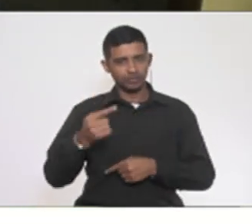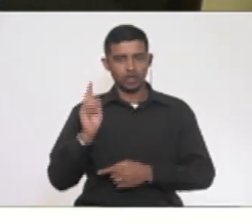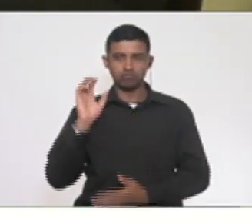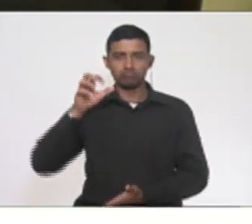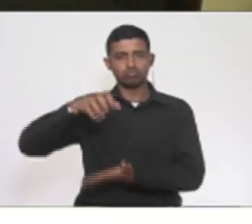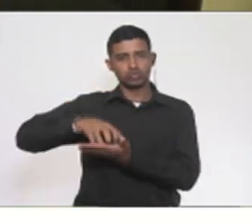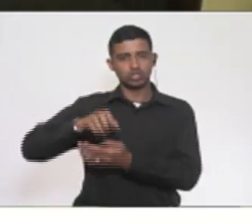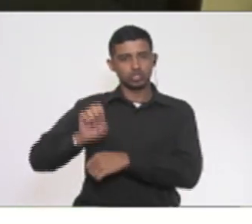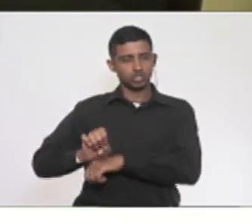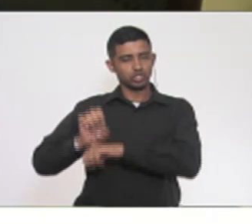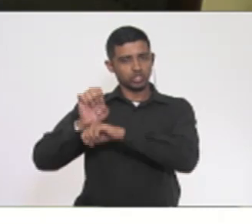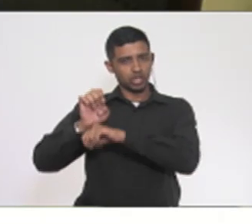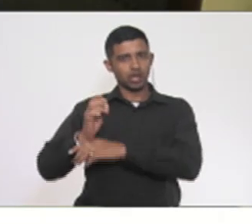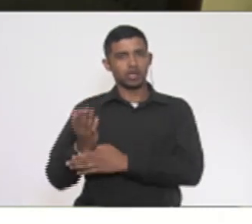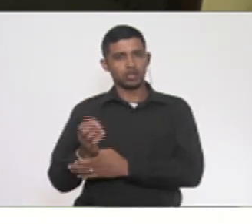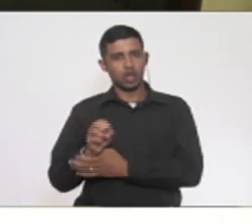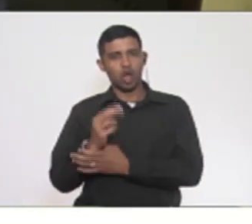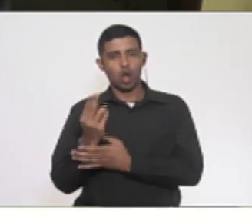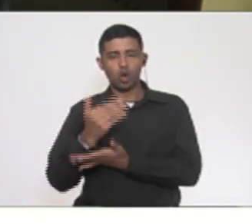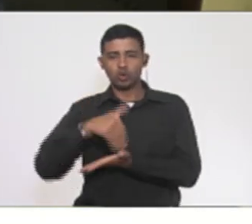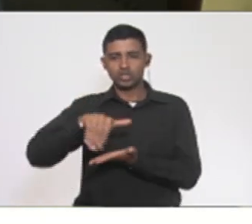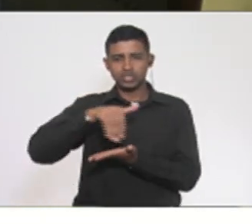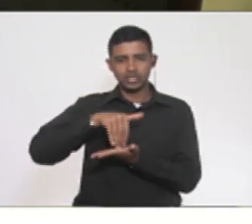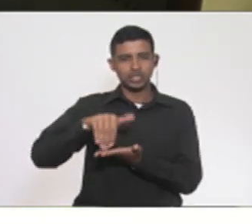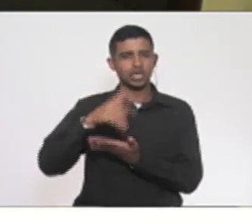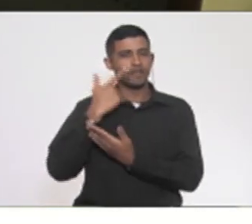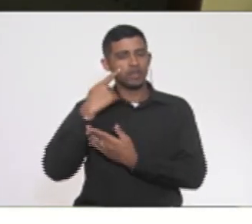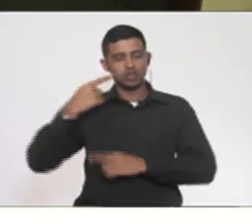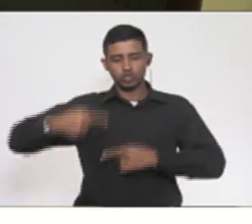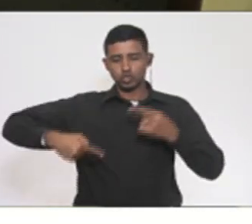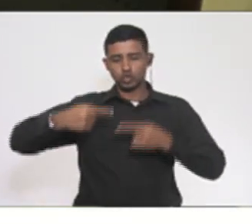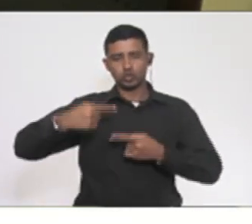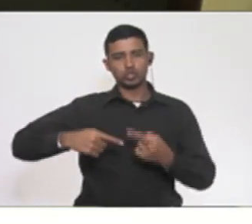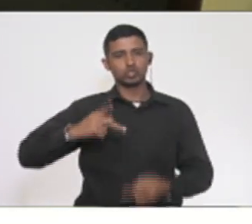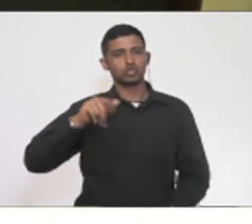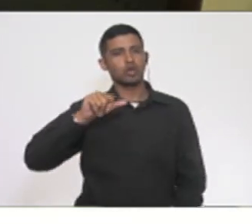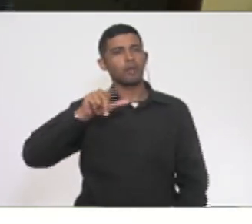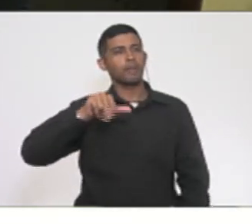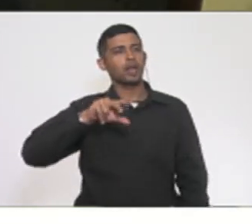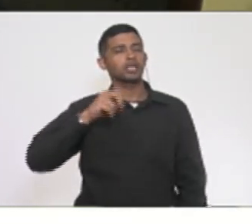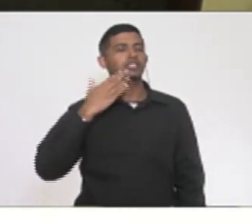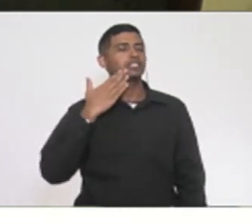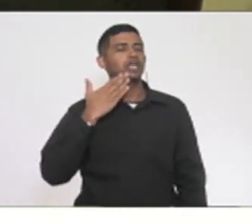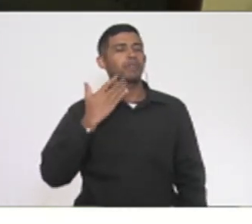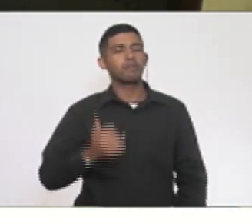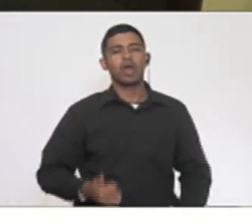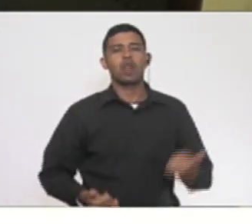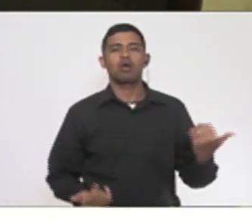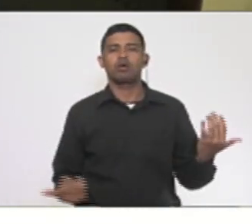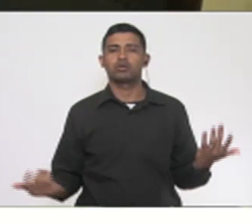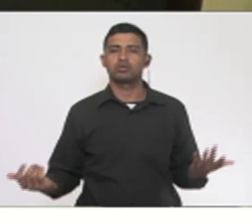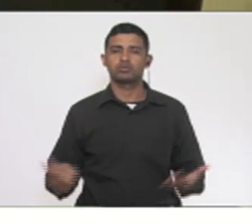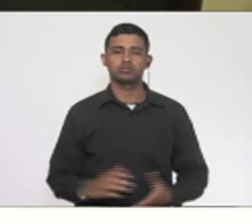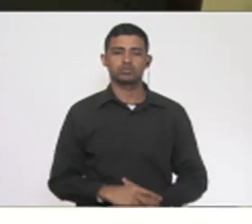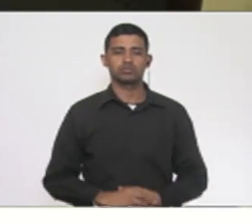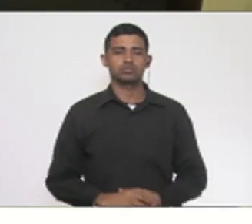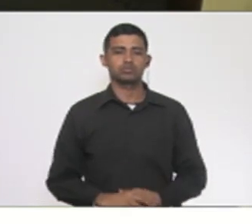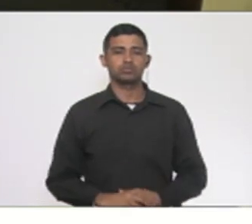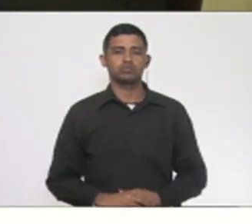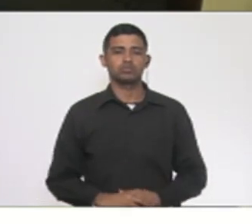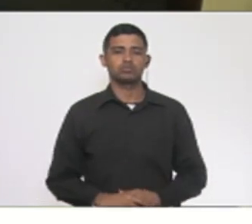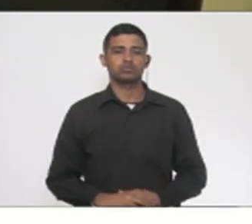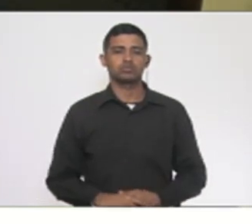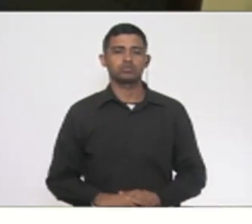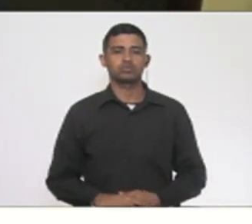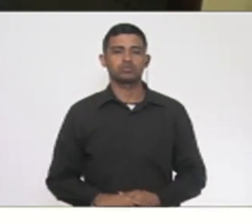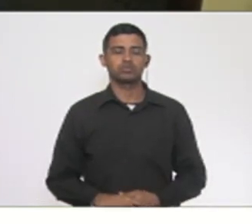órgãos, a própria Secretaria, para se discutir o plano da forma que ela acha que é mais conveniente, né? E a gente acaba vendo